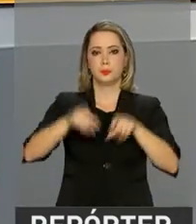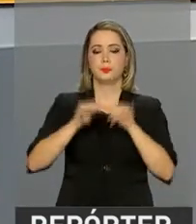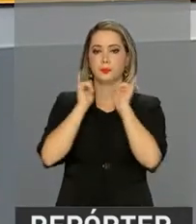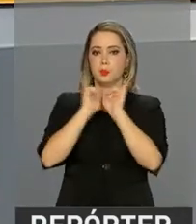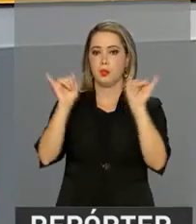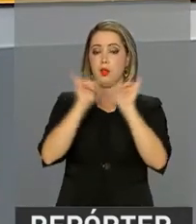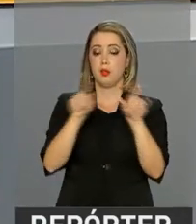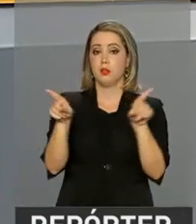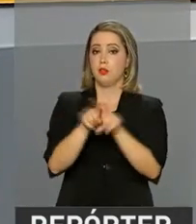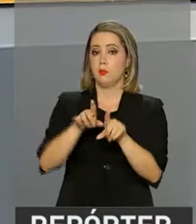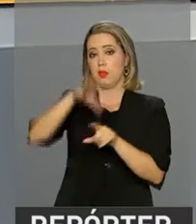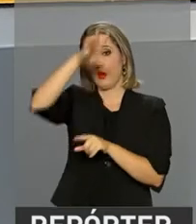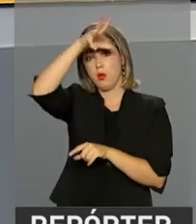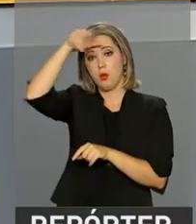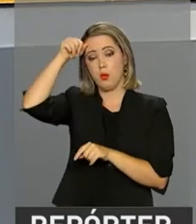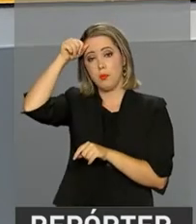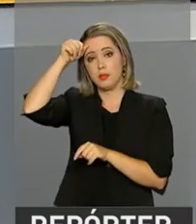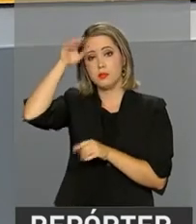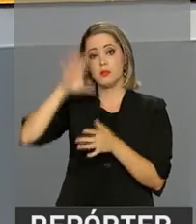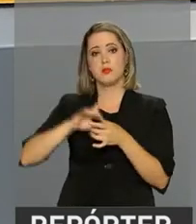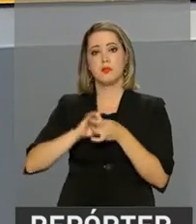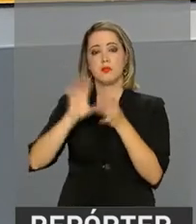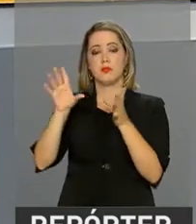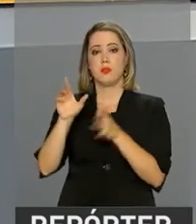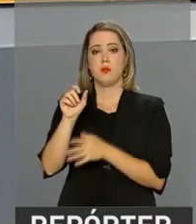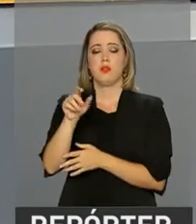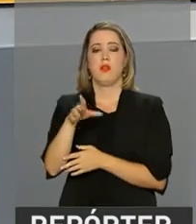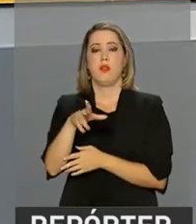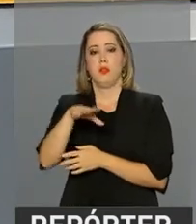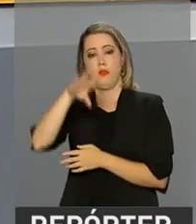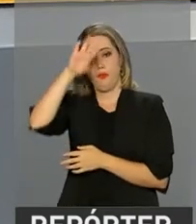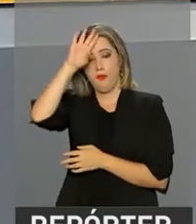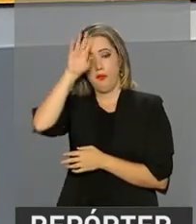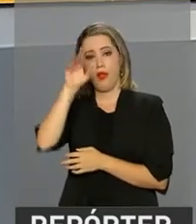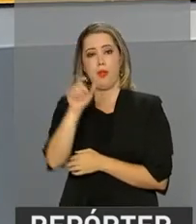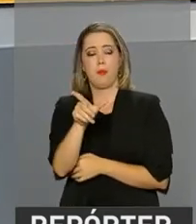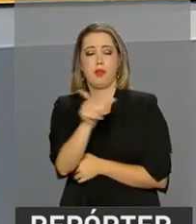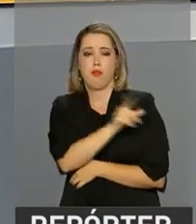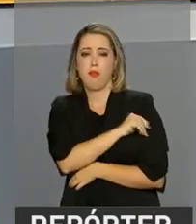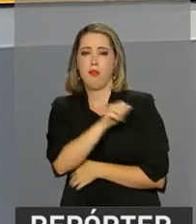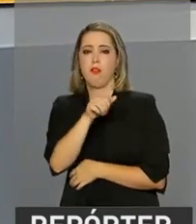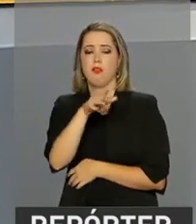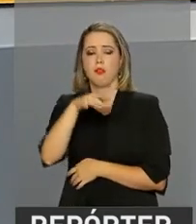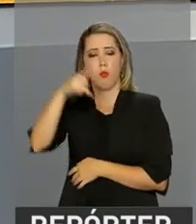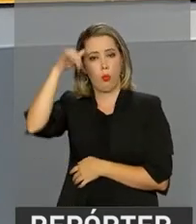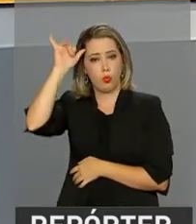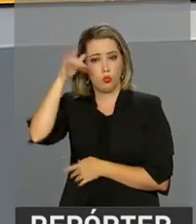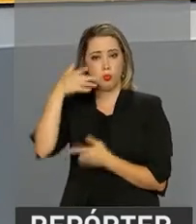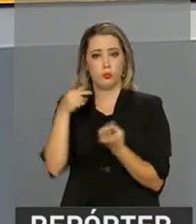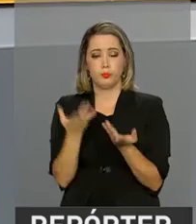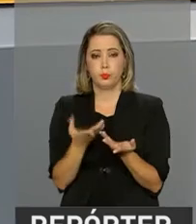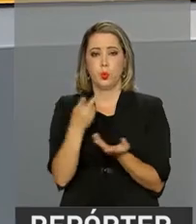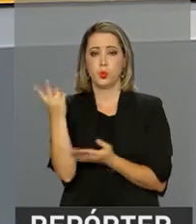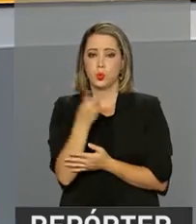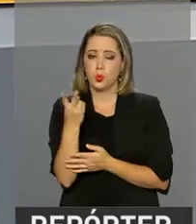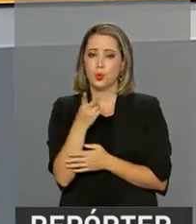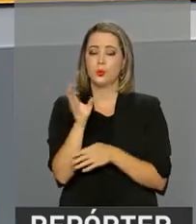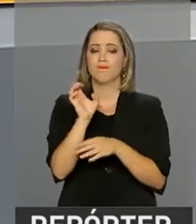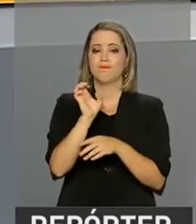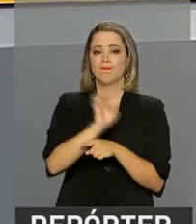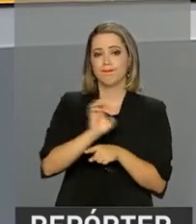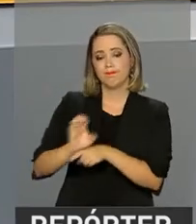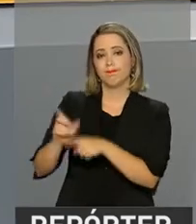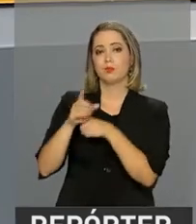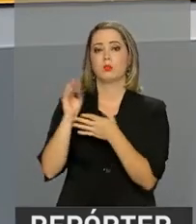o Amazonas e o Amapá também como livres da febre aftosa com vacinação. Os dois estados são os únicos